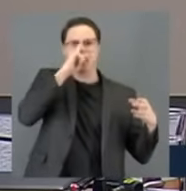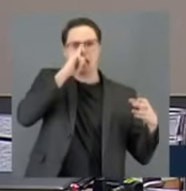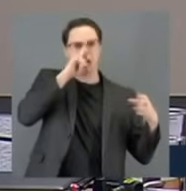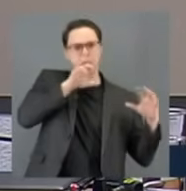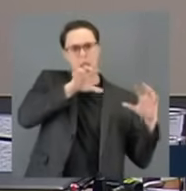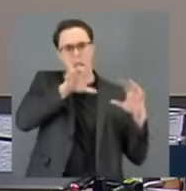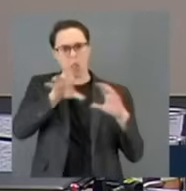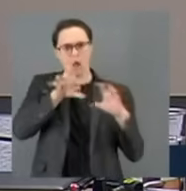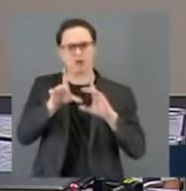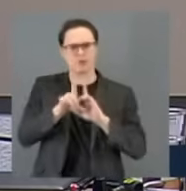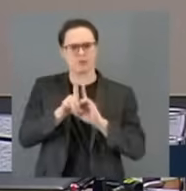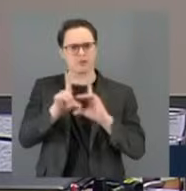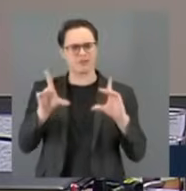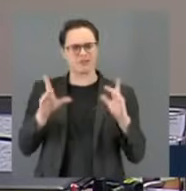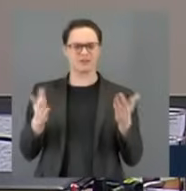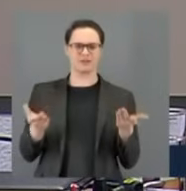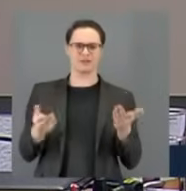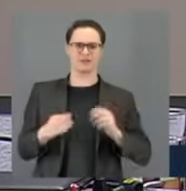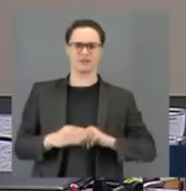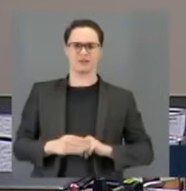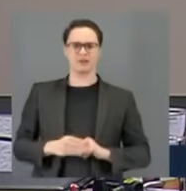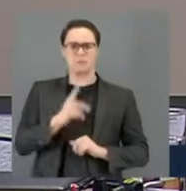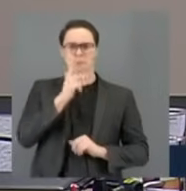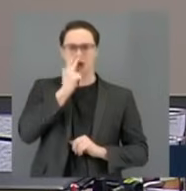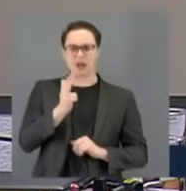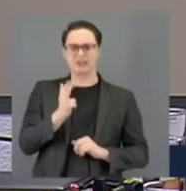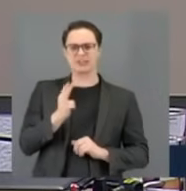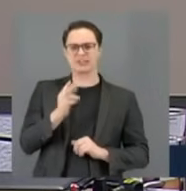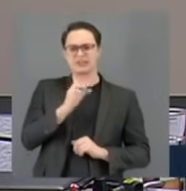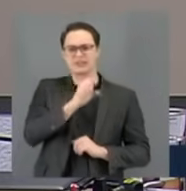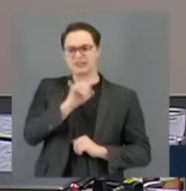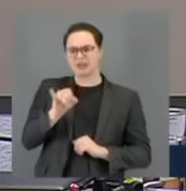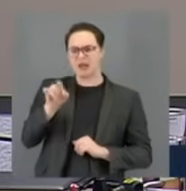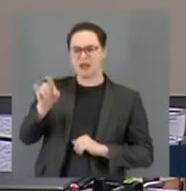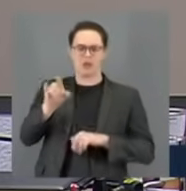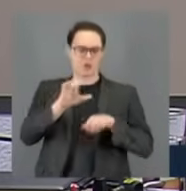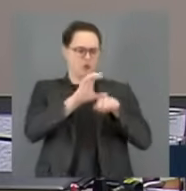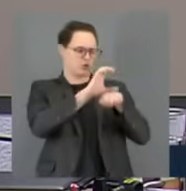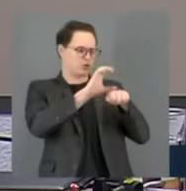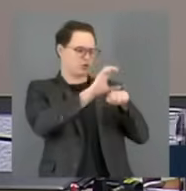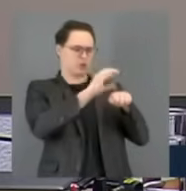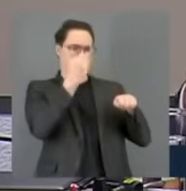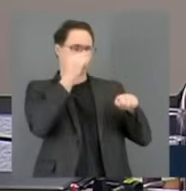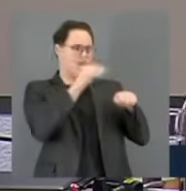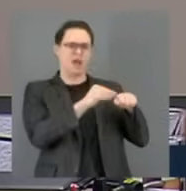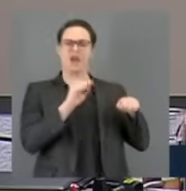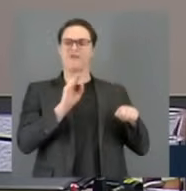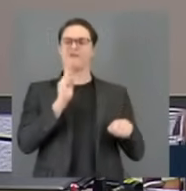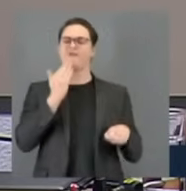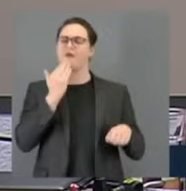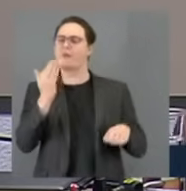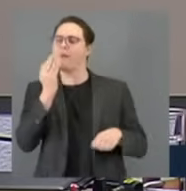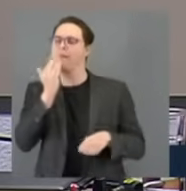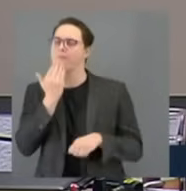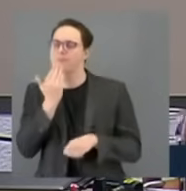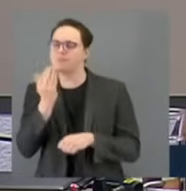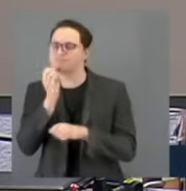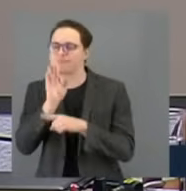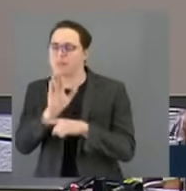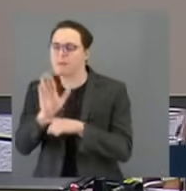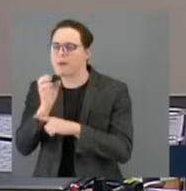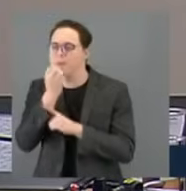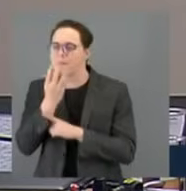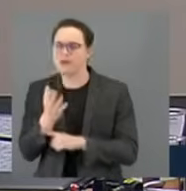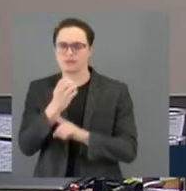e que essa quebra constitucional ela é para o bem maior. Muitos hoje já começaram a